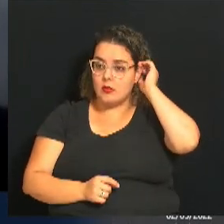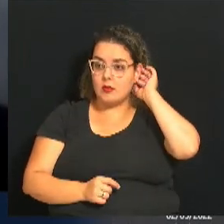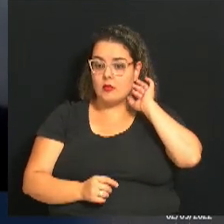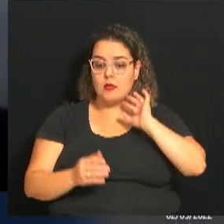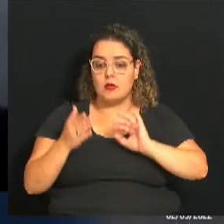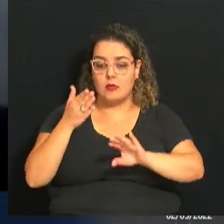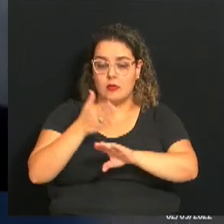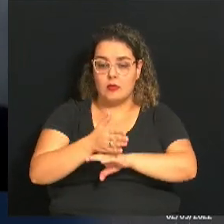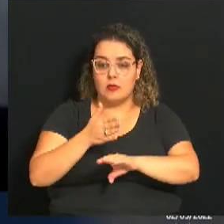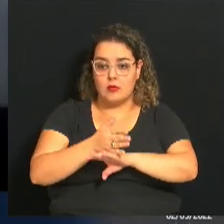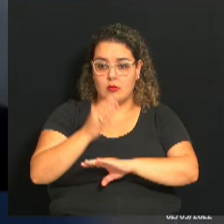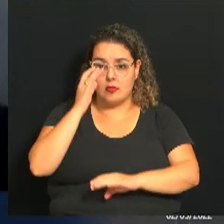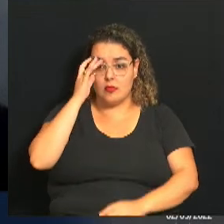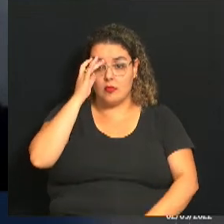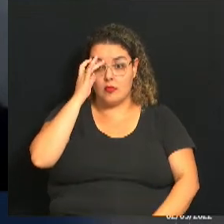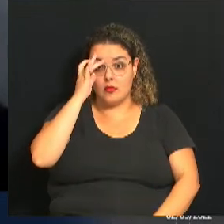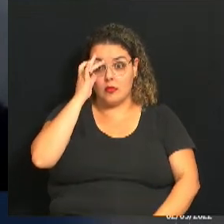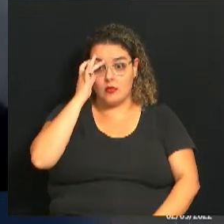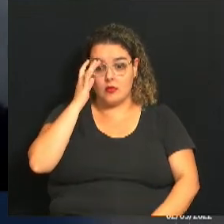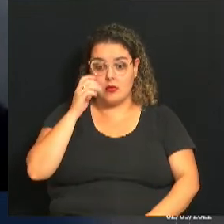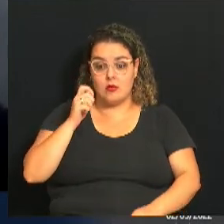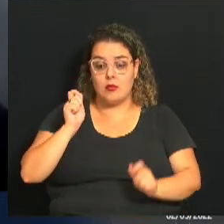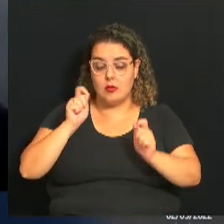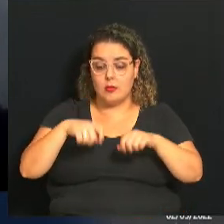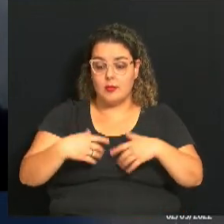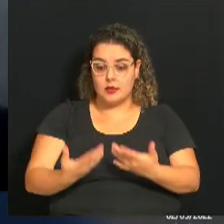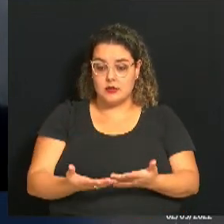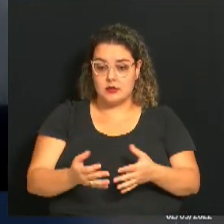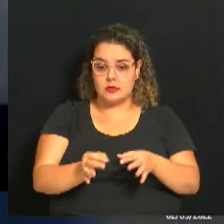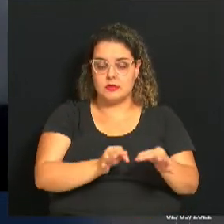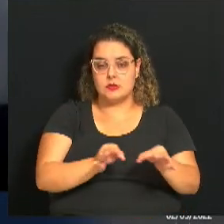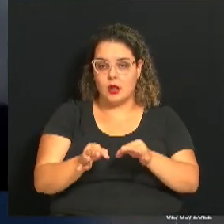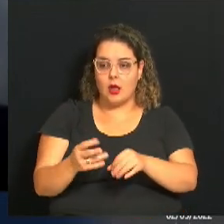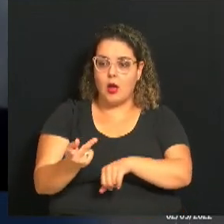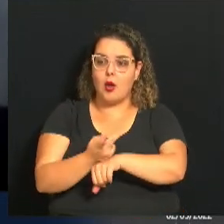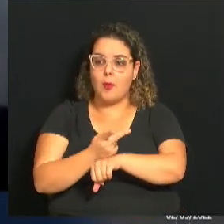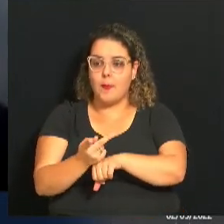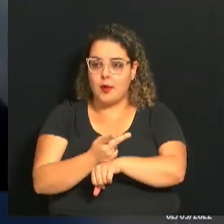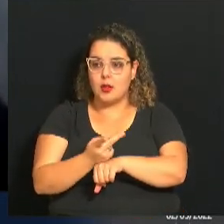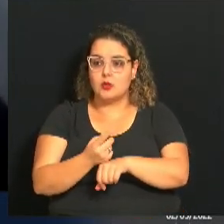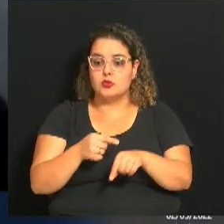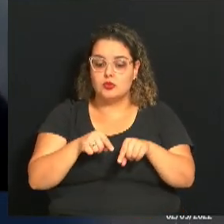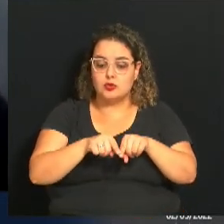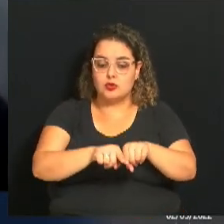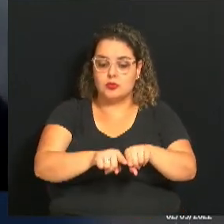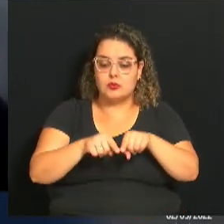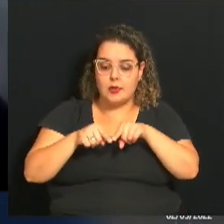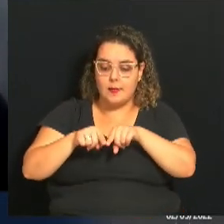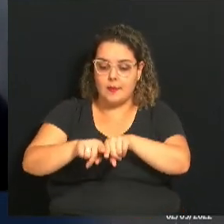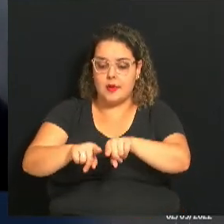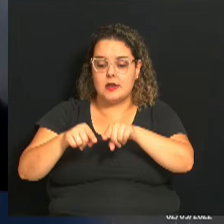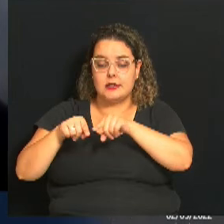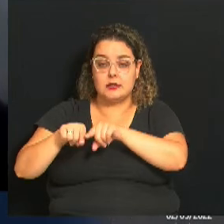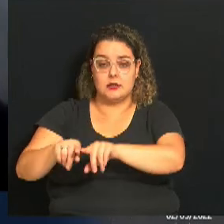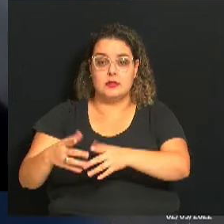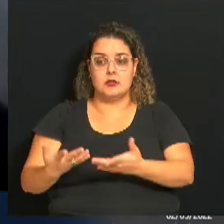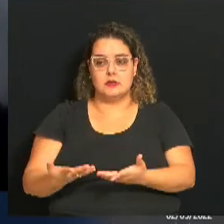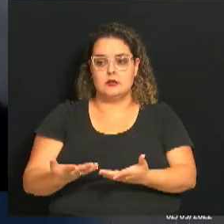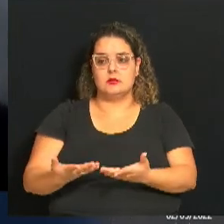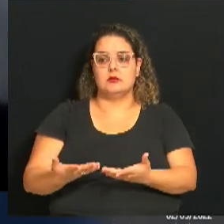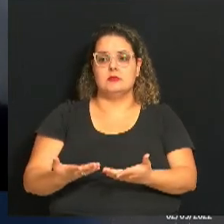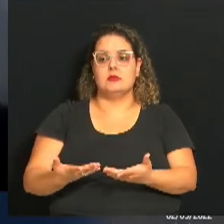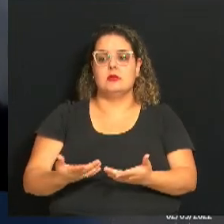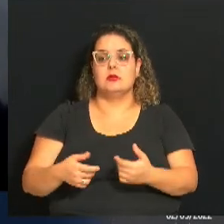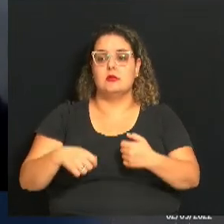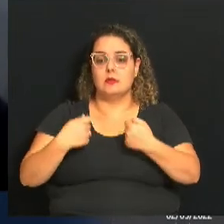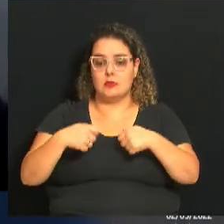a execução desse projeto e a busca de parcerias, né? E os destraves que tem que